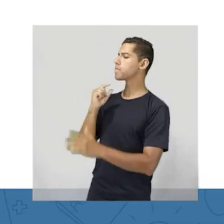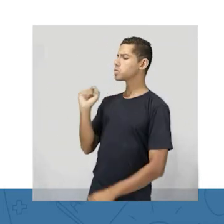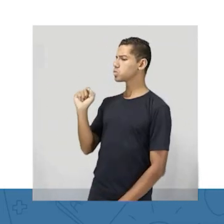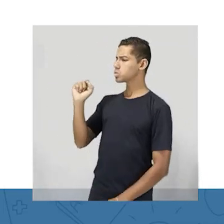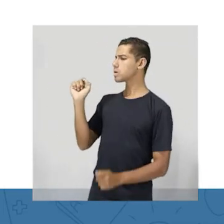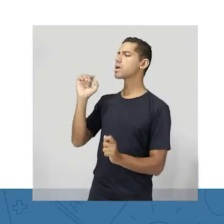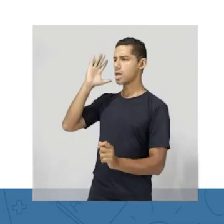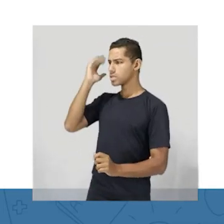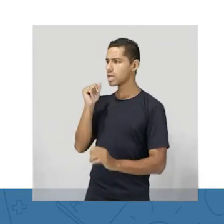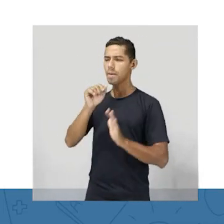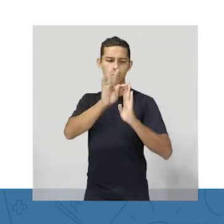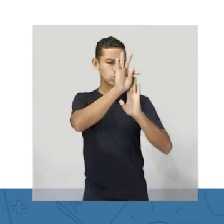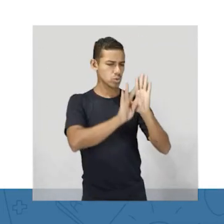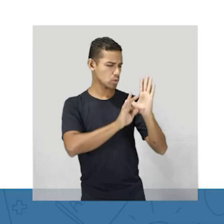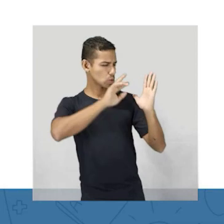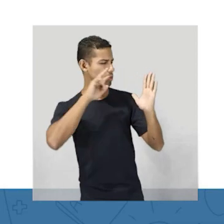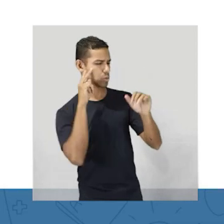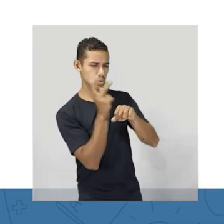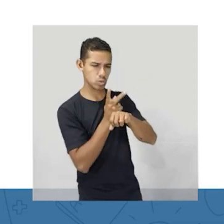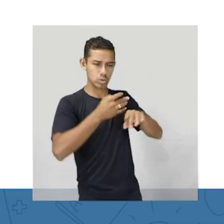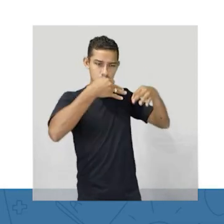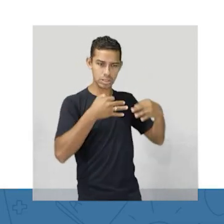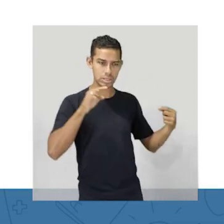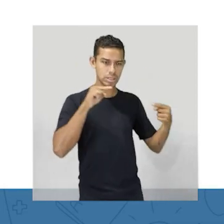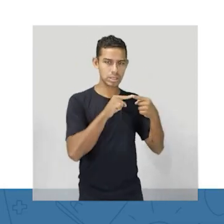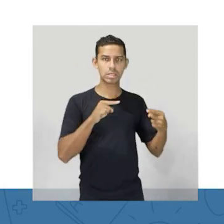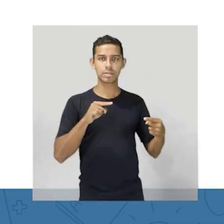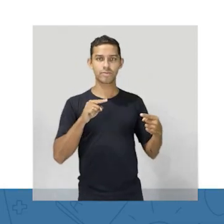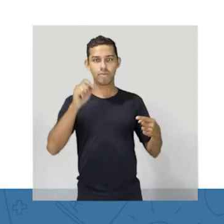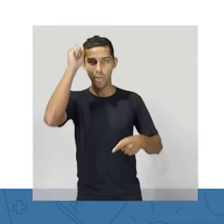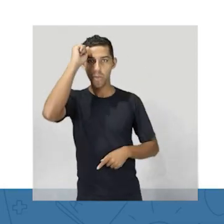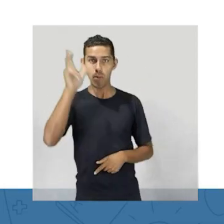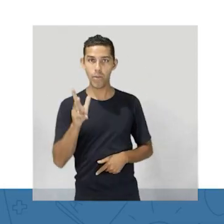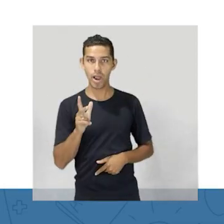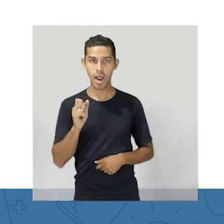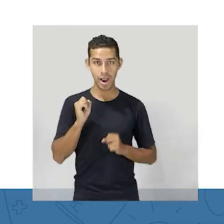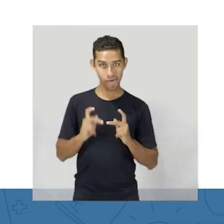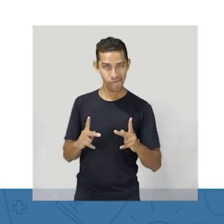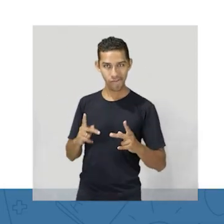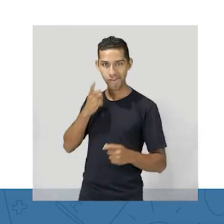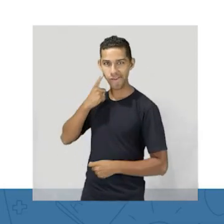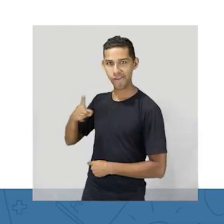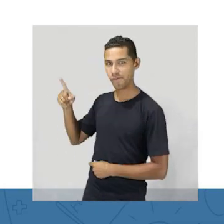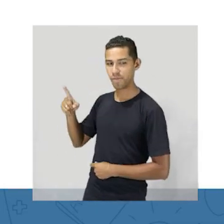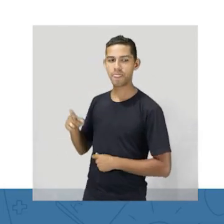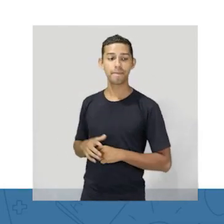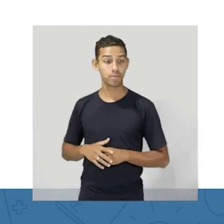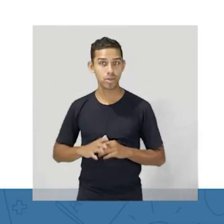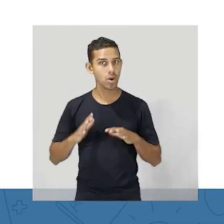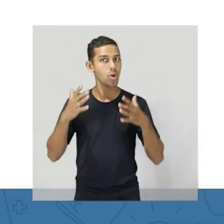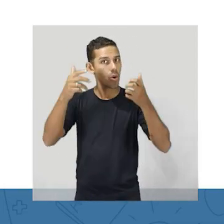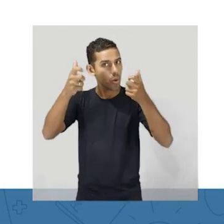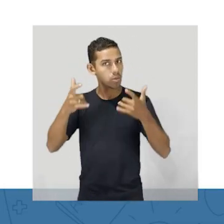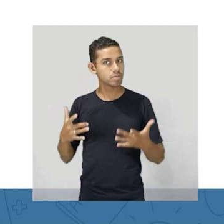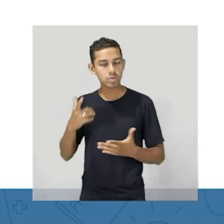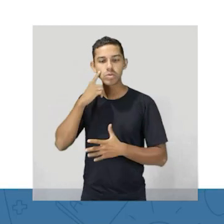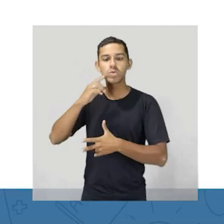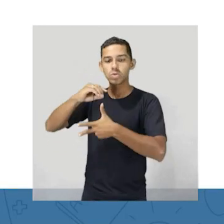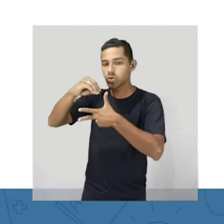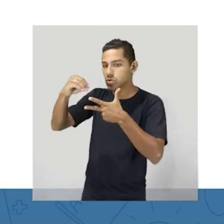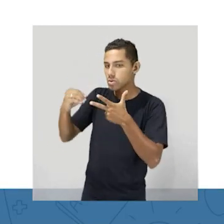ter um direcionamento do que procurar naquele texto. Fechou? Então, vem para cá, olha aí o que o comando te diz, questão do